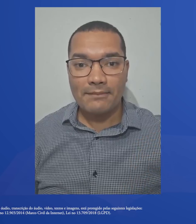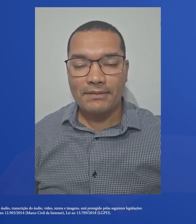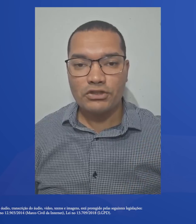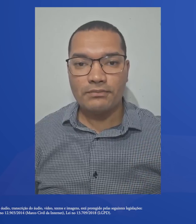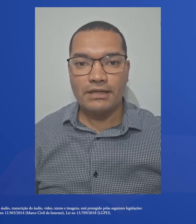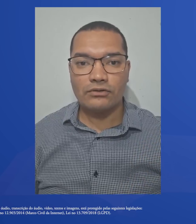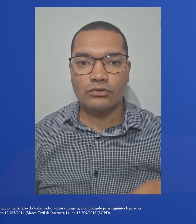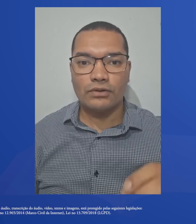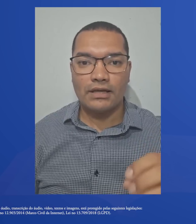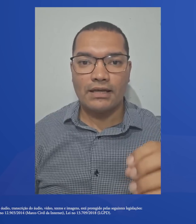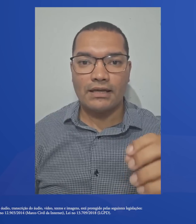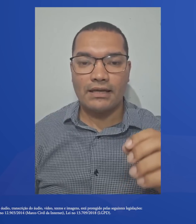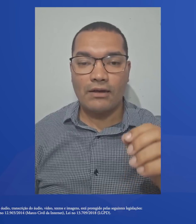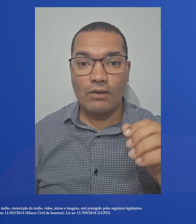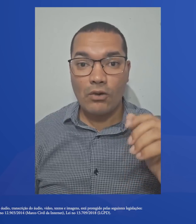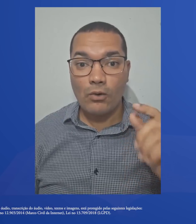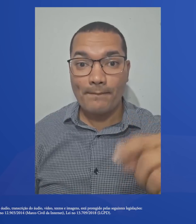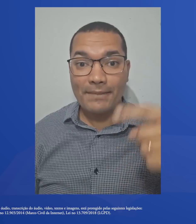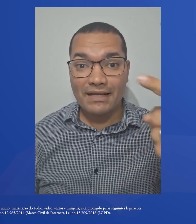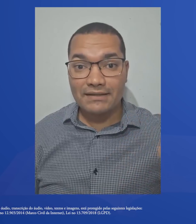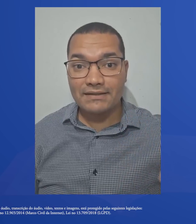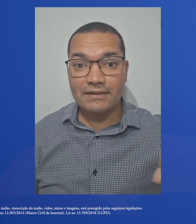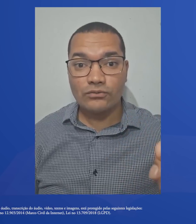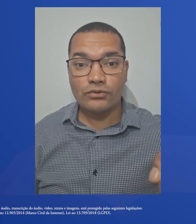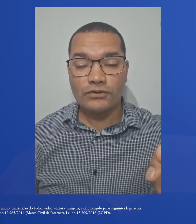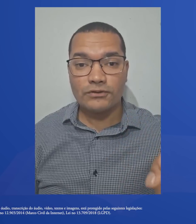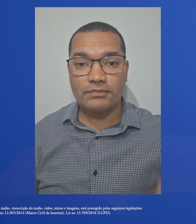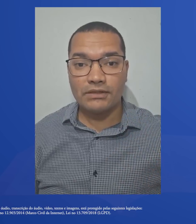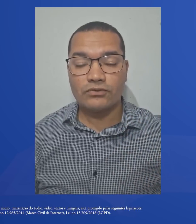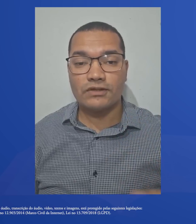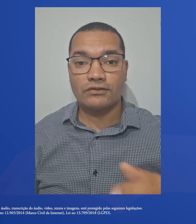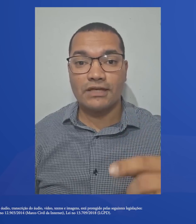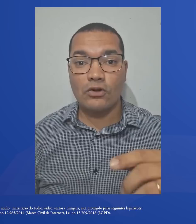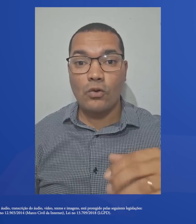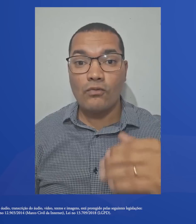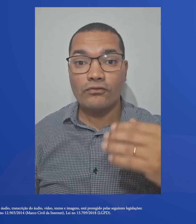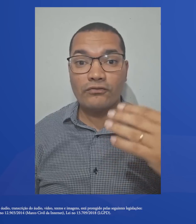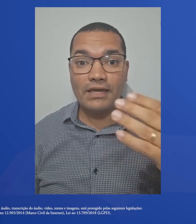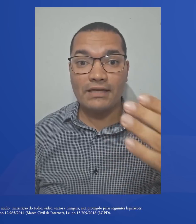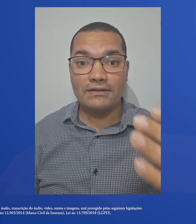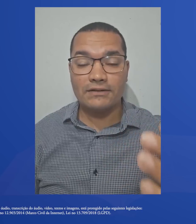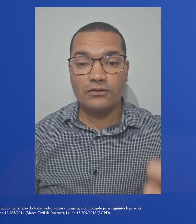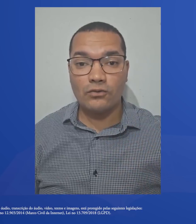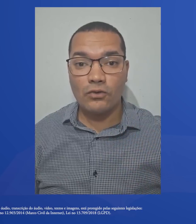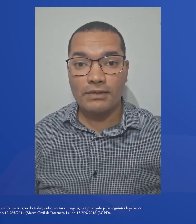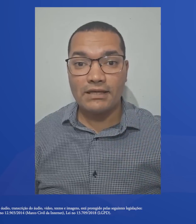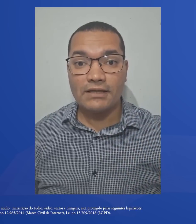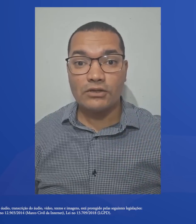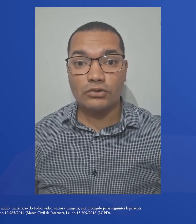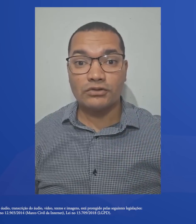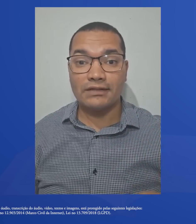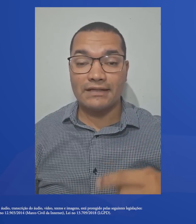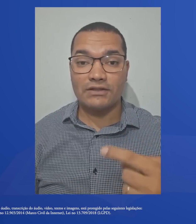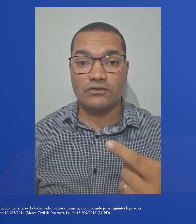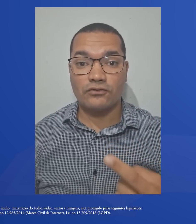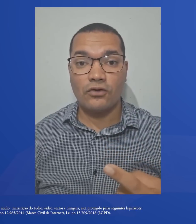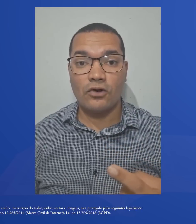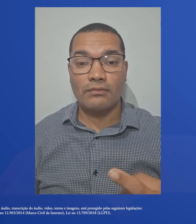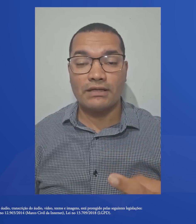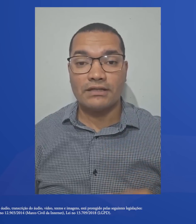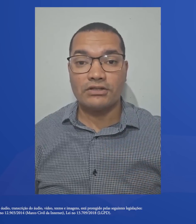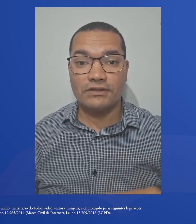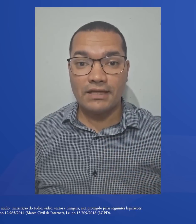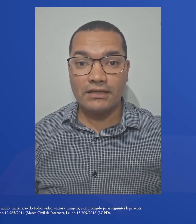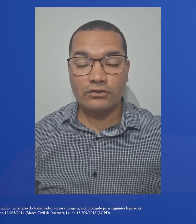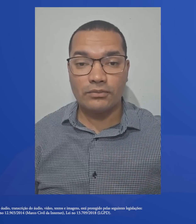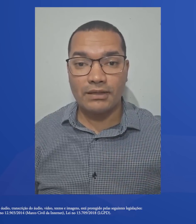o arrependimento é uma operação do Espírito Santo que convence o homem e o